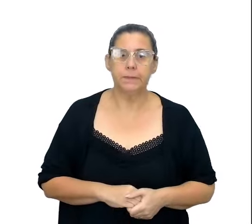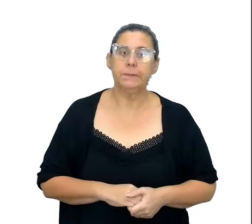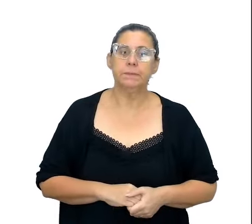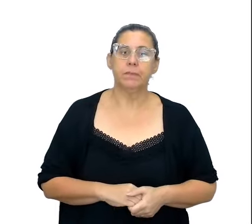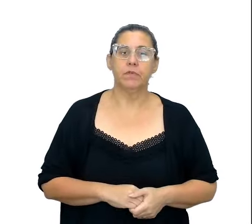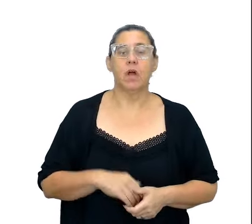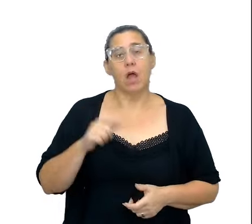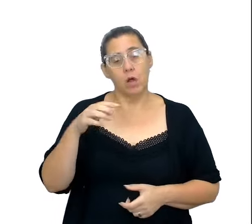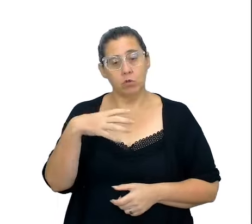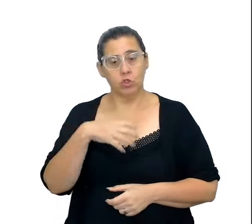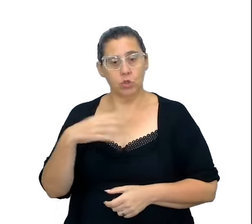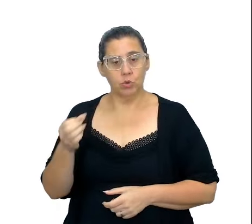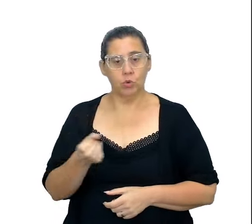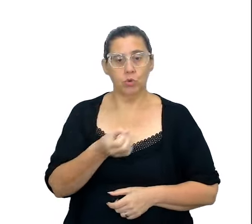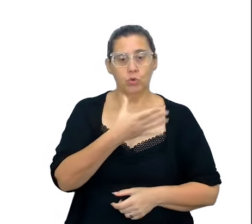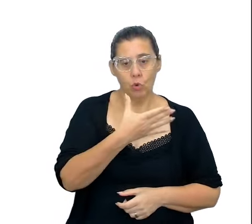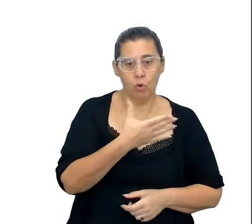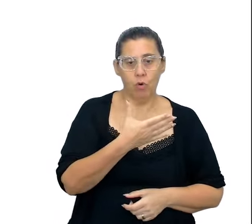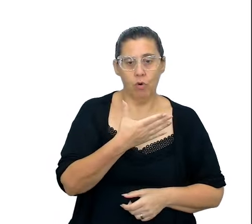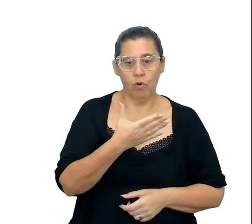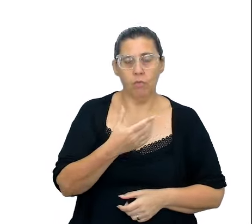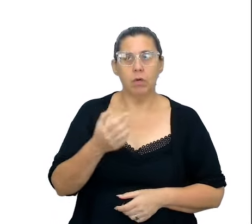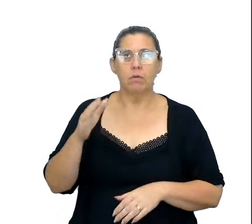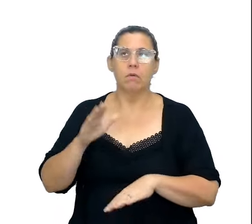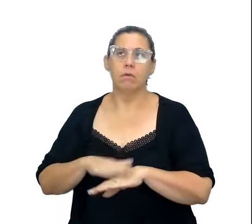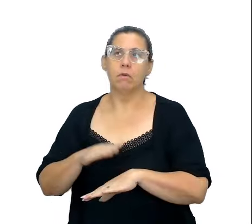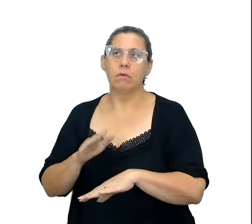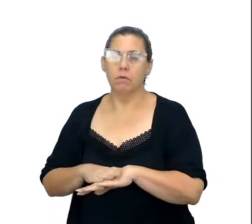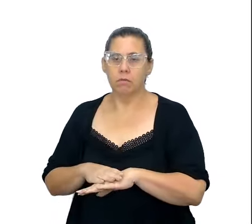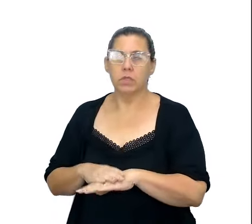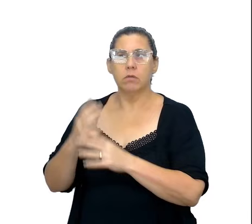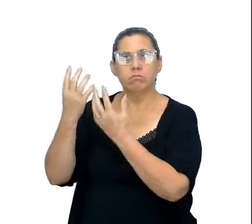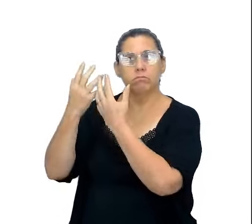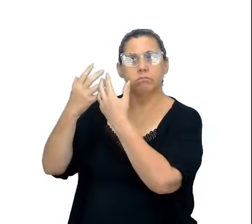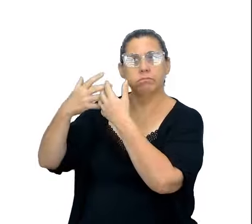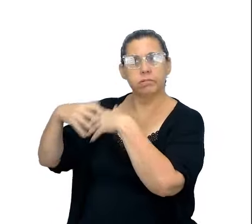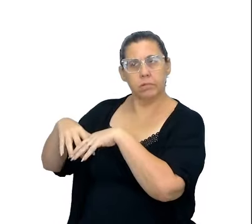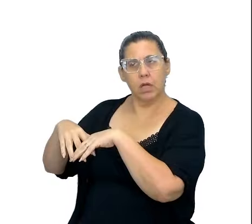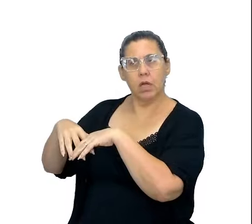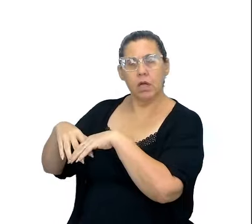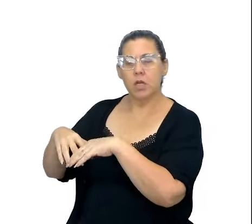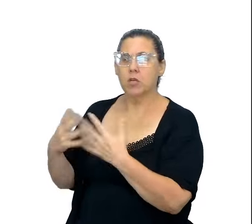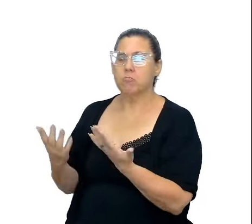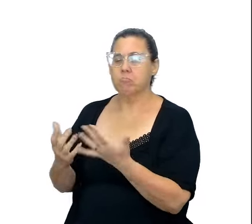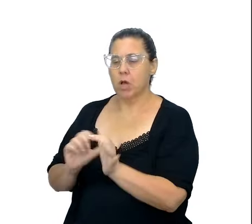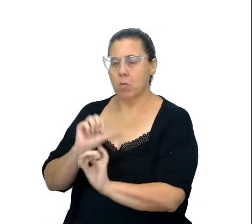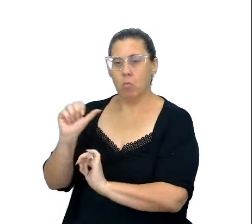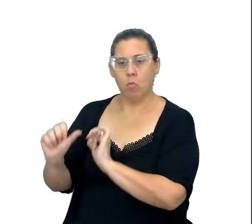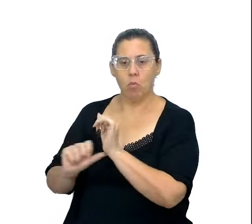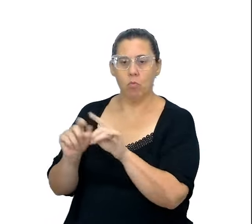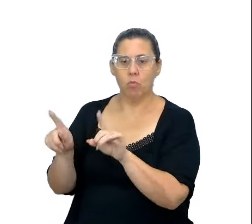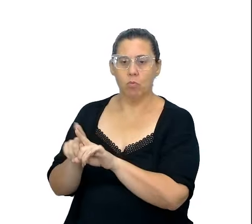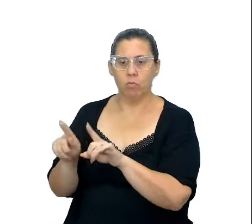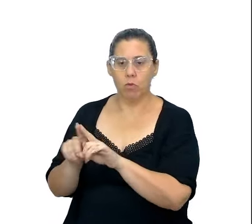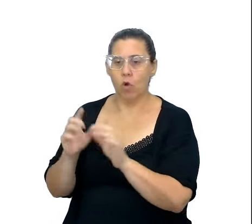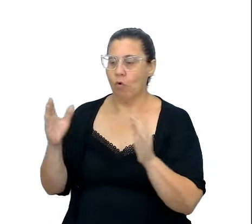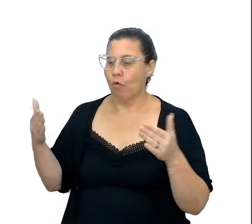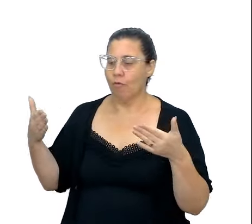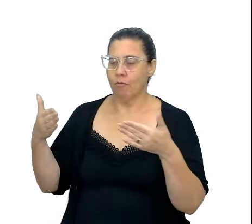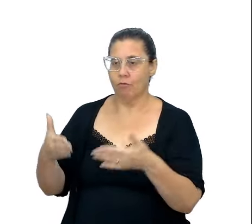tá? É uma forma inovadora que propicia refletir e abordar problemas com foco